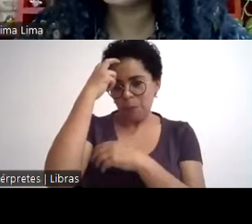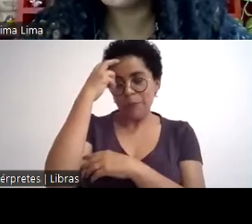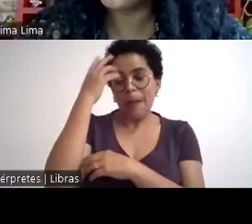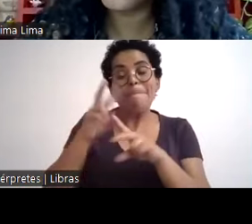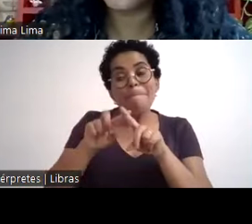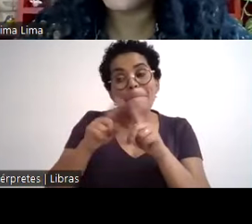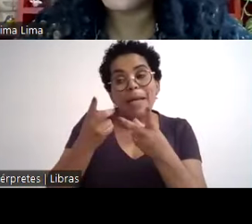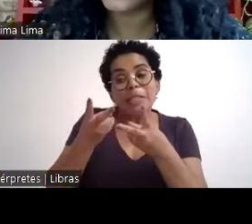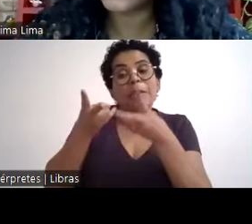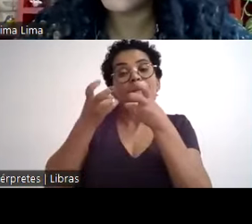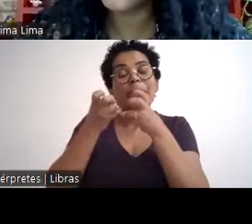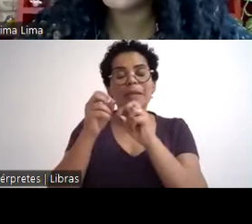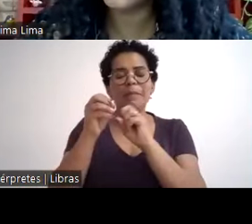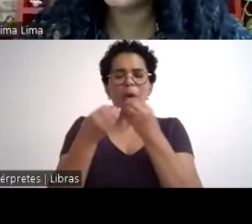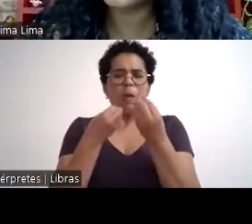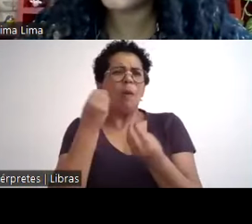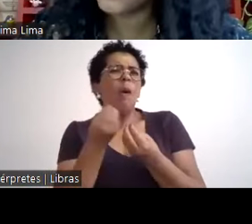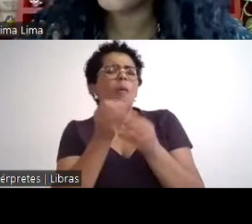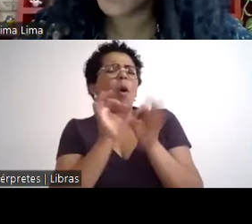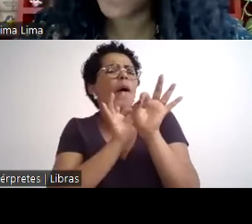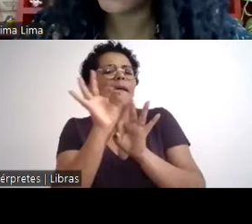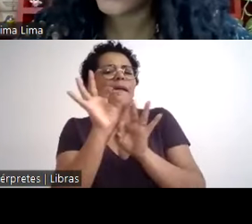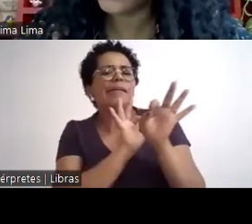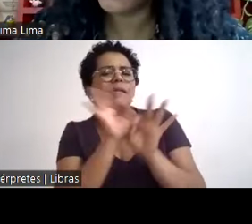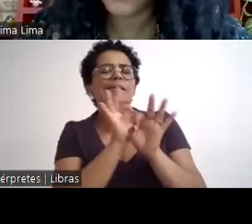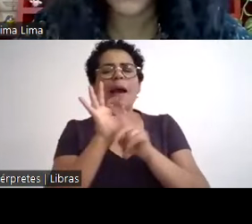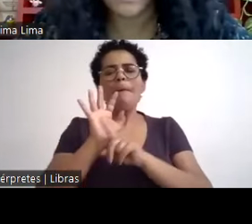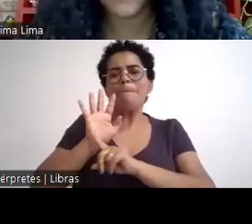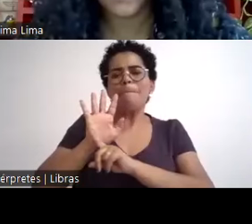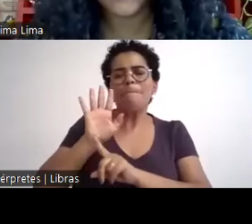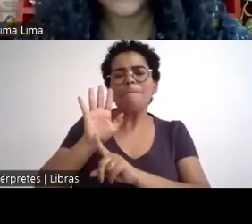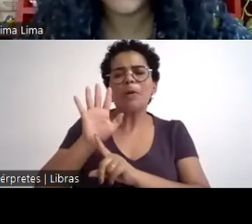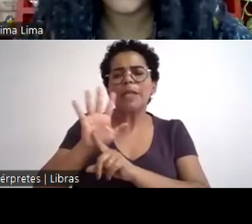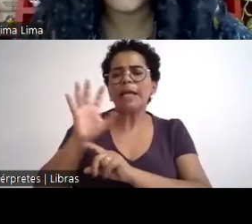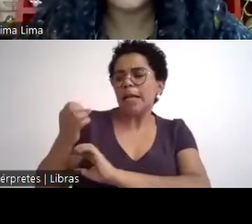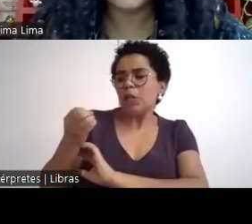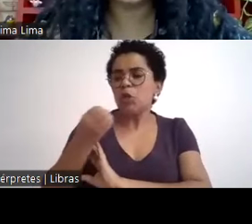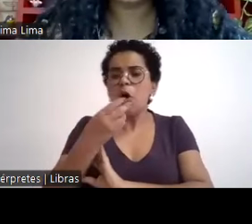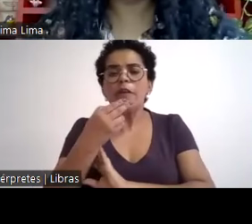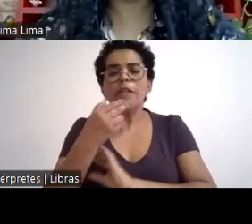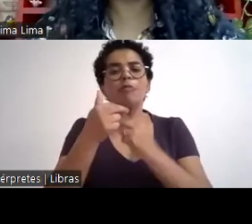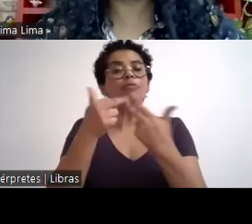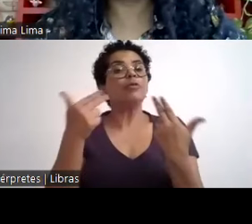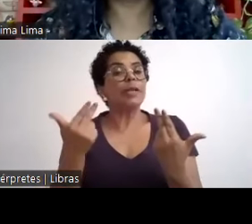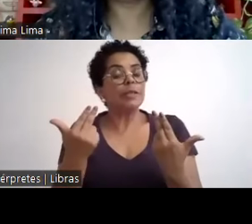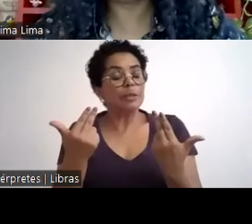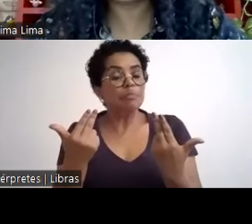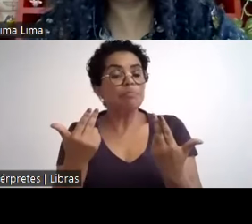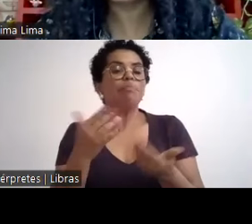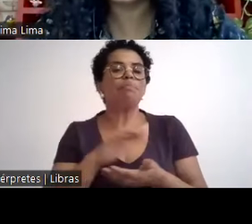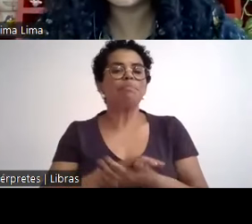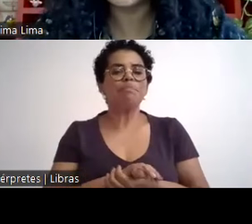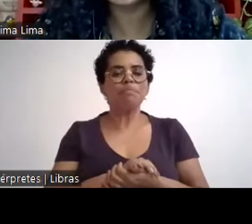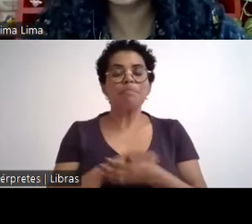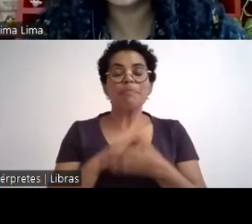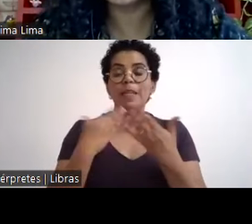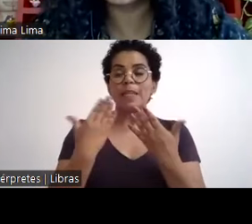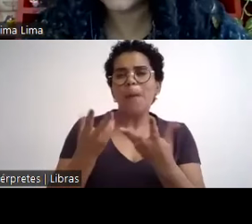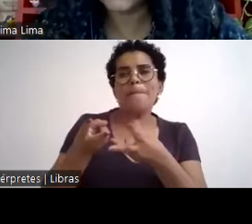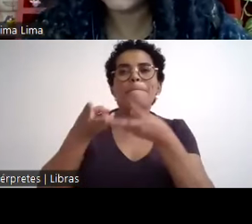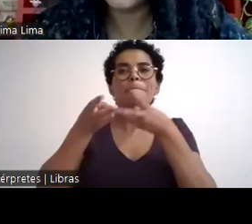de que maneira eu poderia fazer isso, trazendo um aspecto da inovação também. Então, eu entendi que